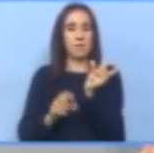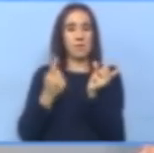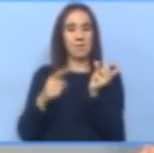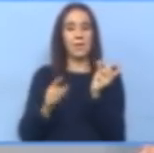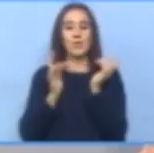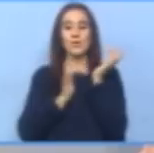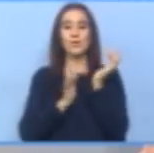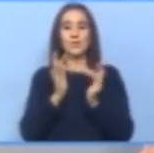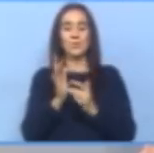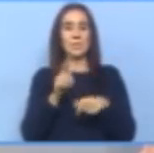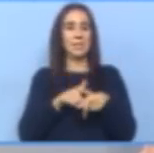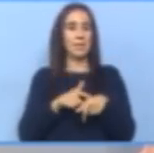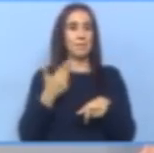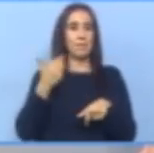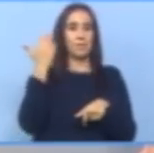de Jesus.